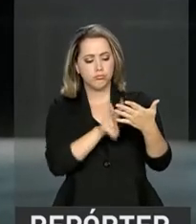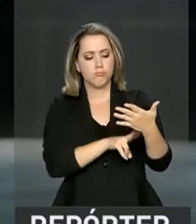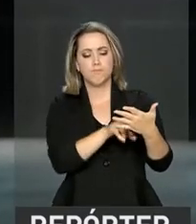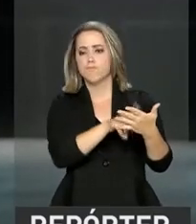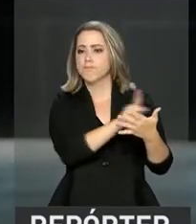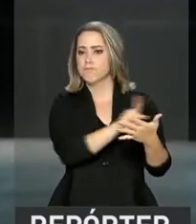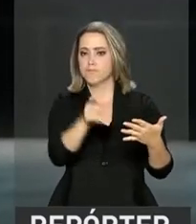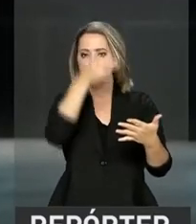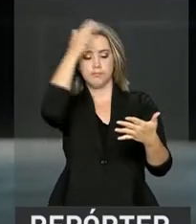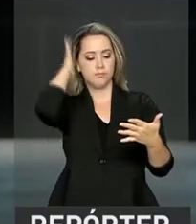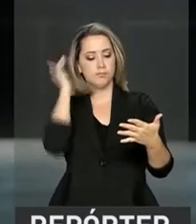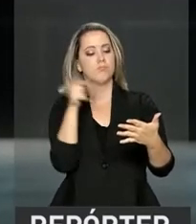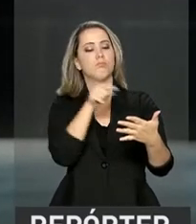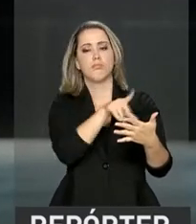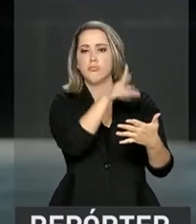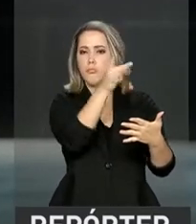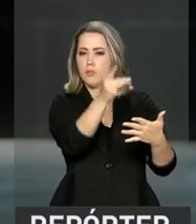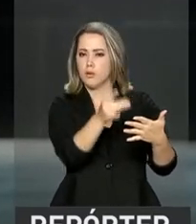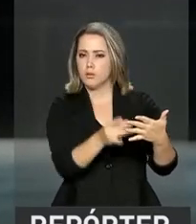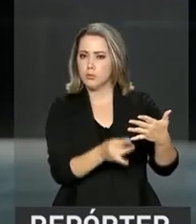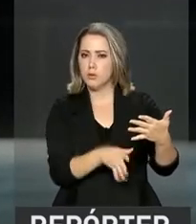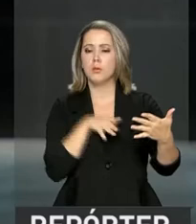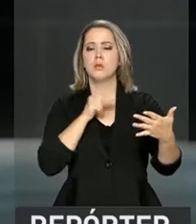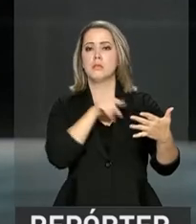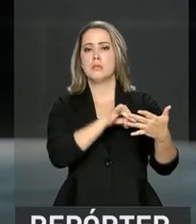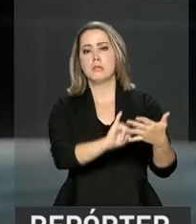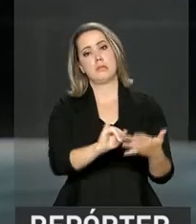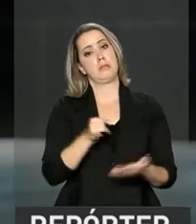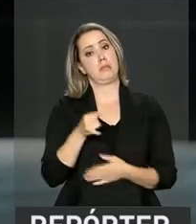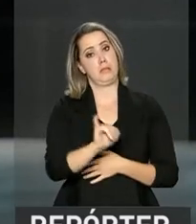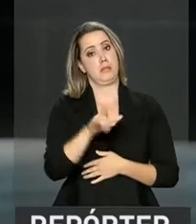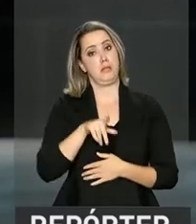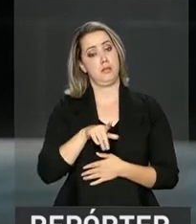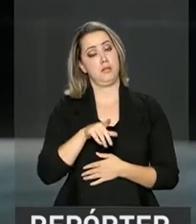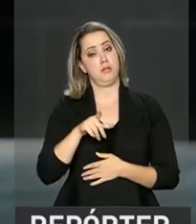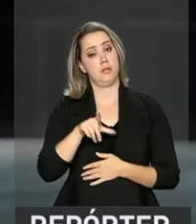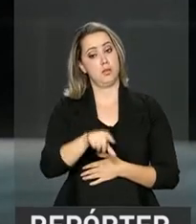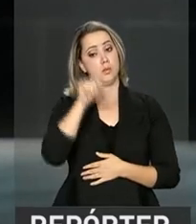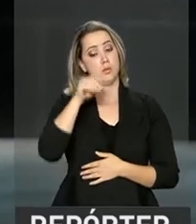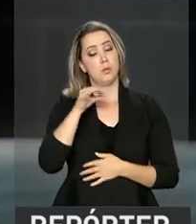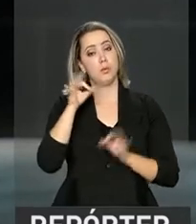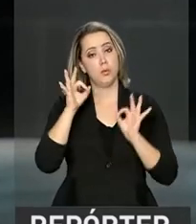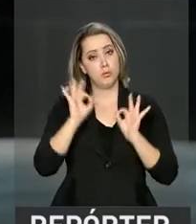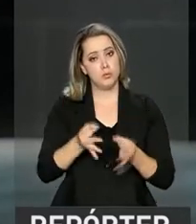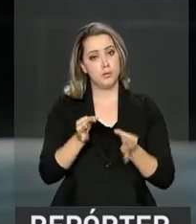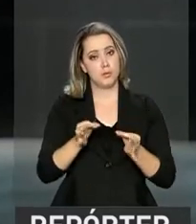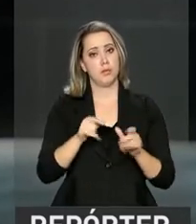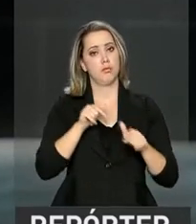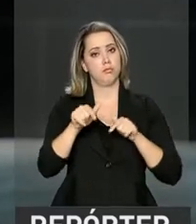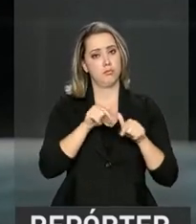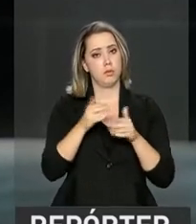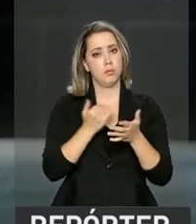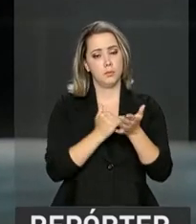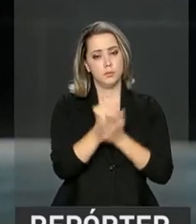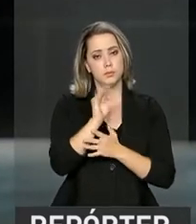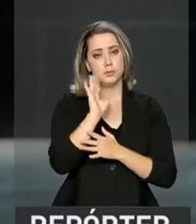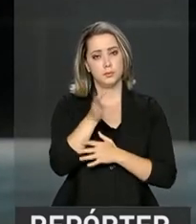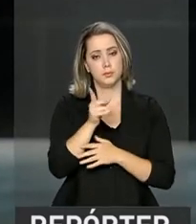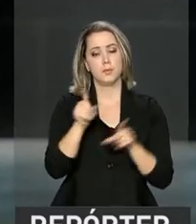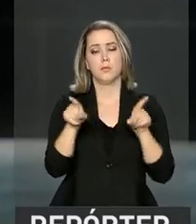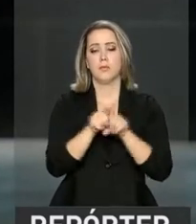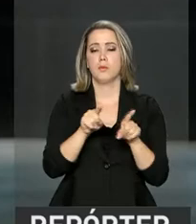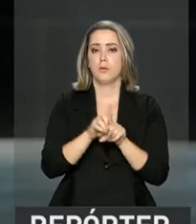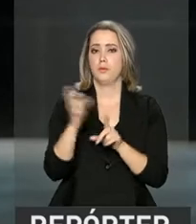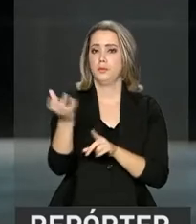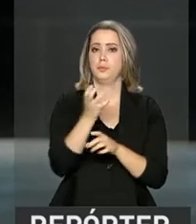Michel Temer, que vai definir se realmente o plano vai ser colocado em prática. Também existe a intenção de se criar